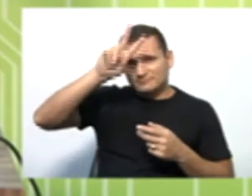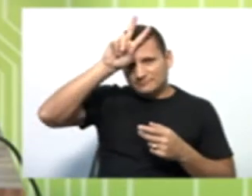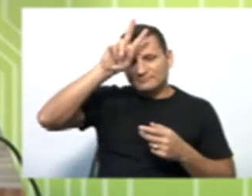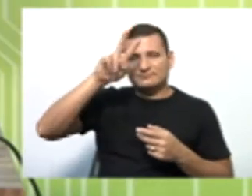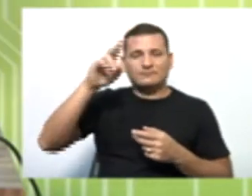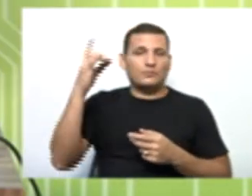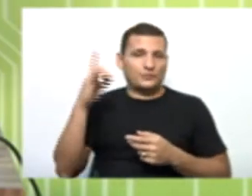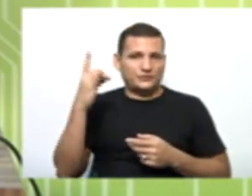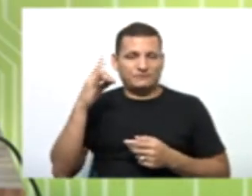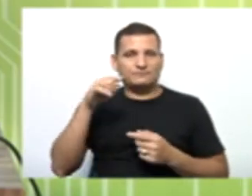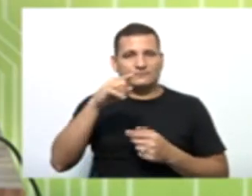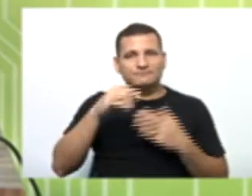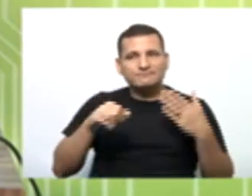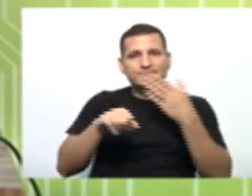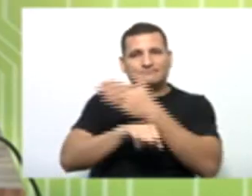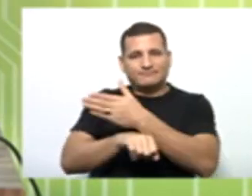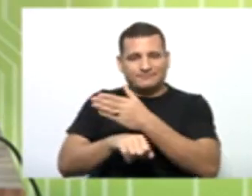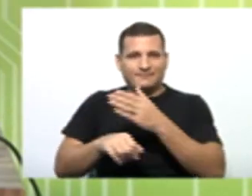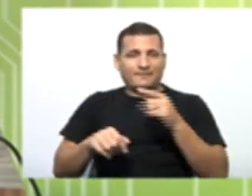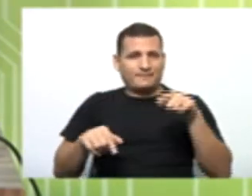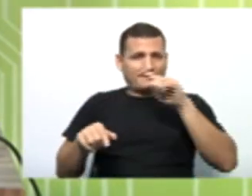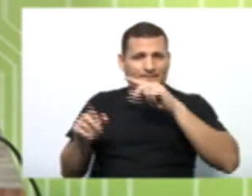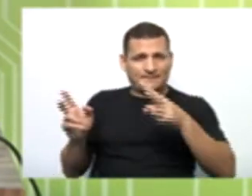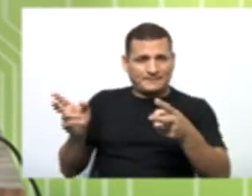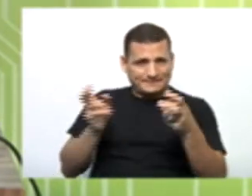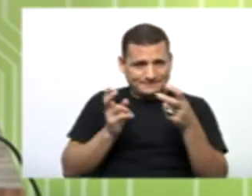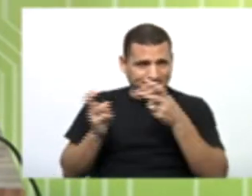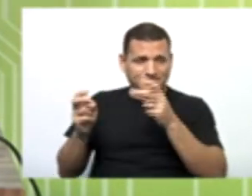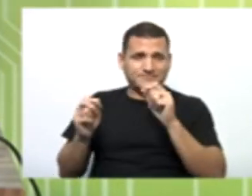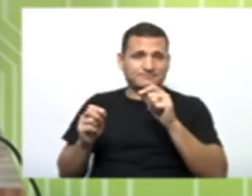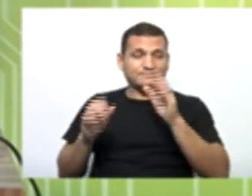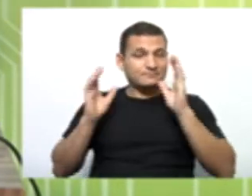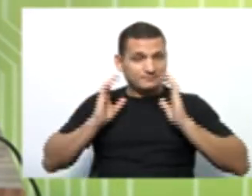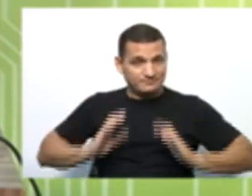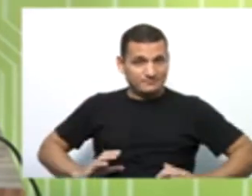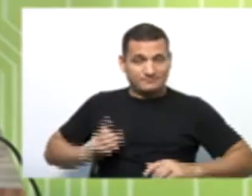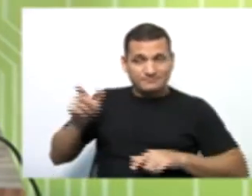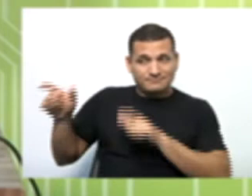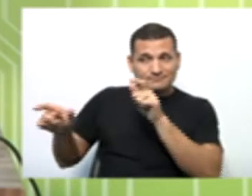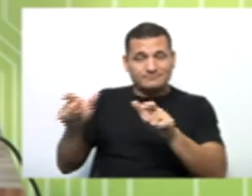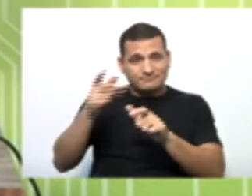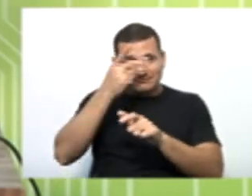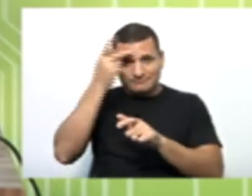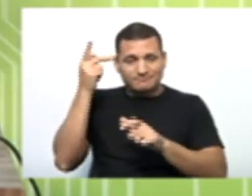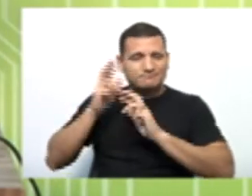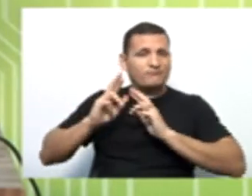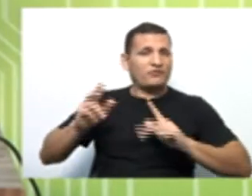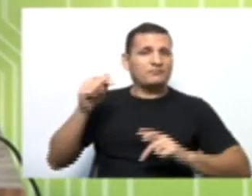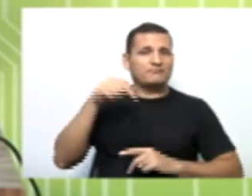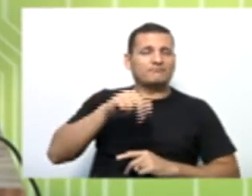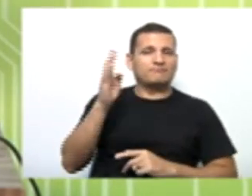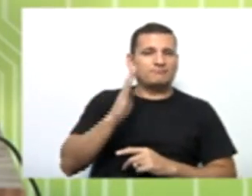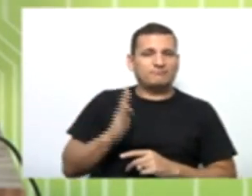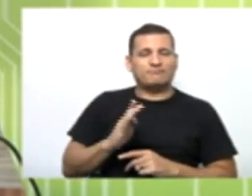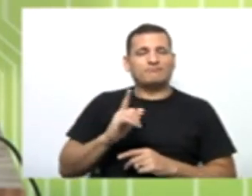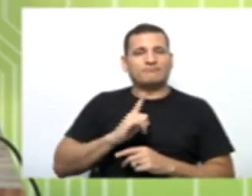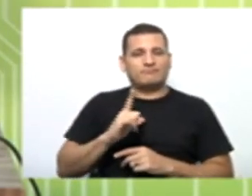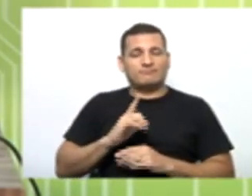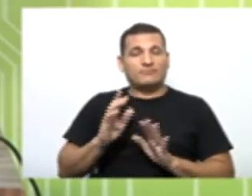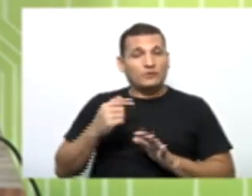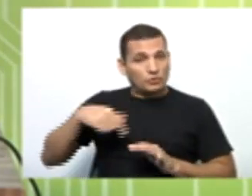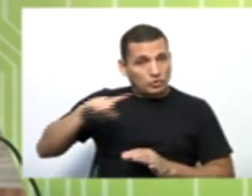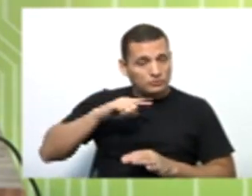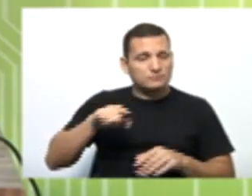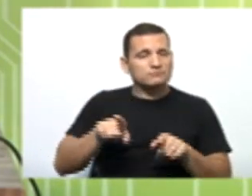vocês perceberão, se um dia vocês tiverem oportunidade de ir, que o comportamento dessas pessoas são totalmente diferente dos nossos. E nós também